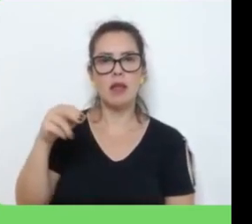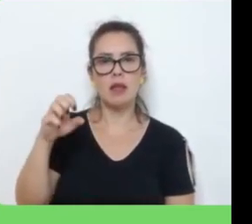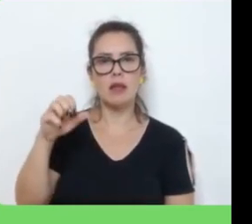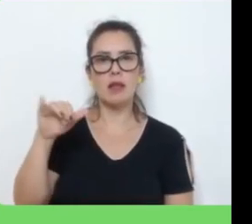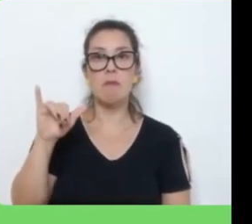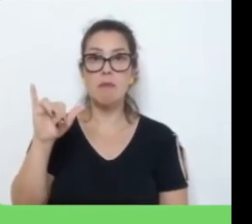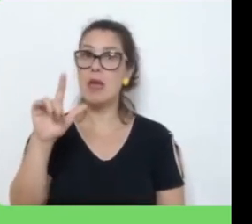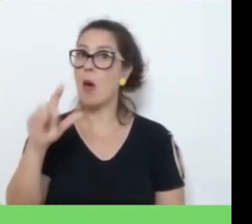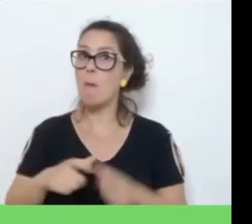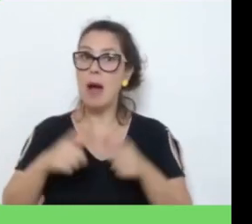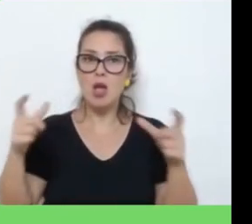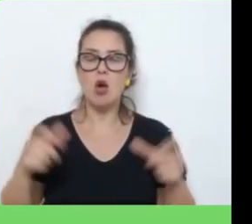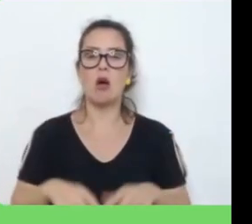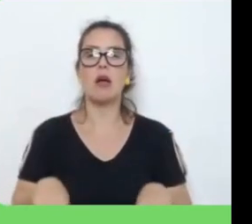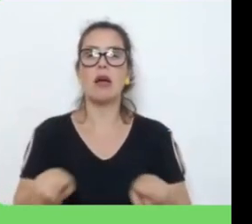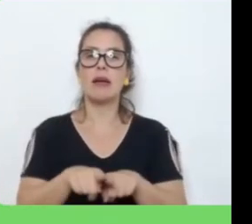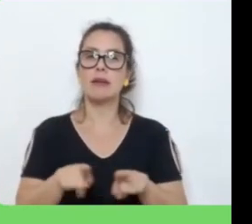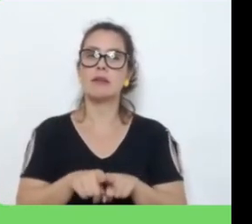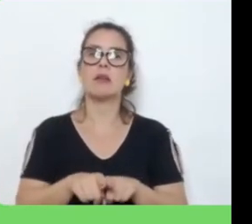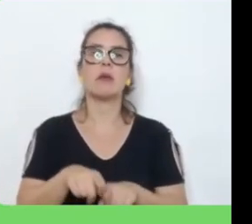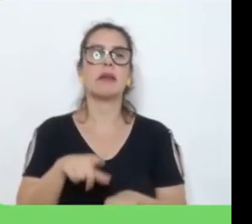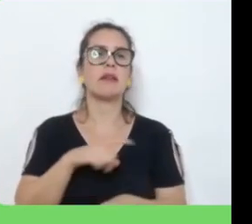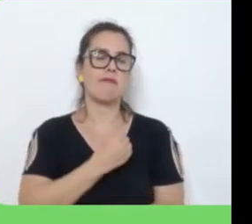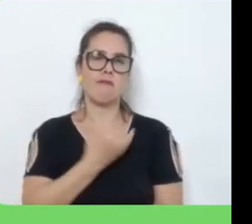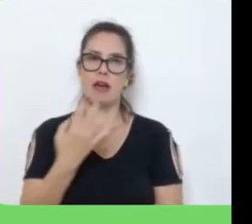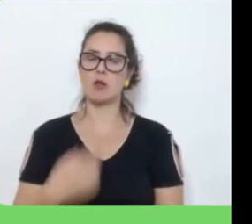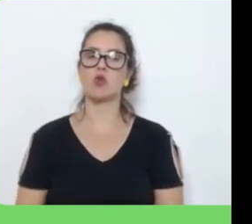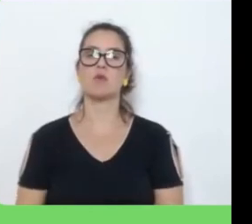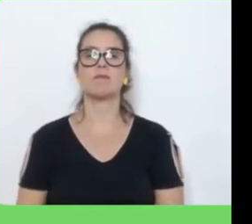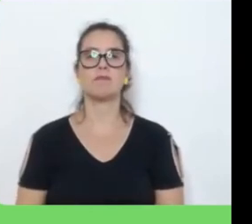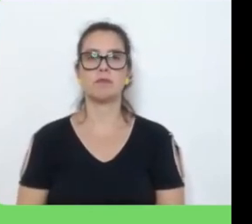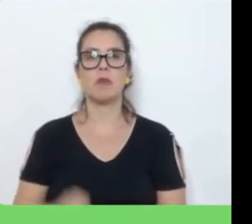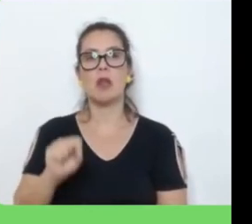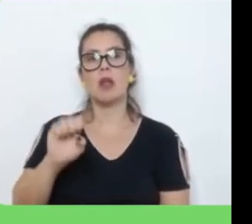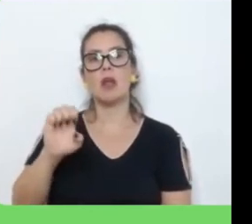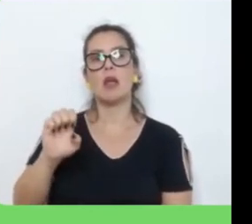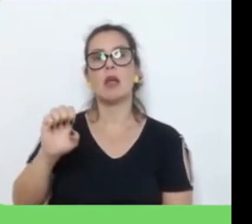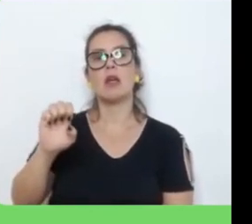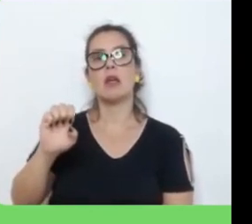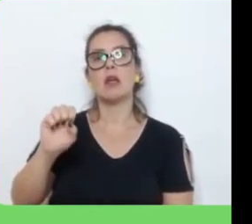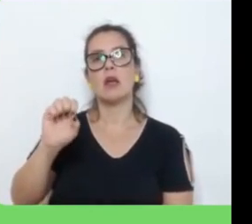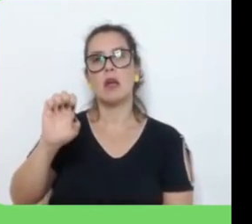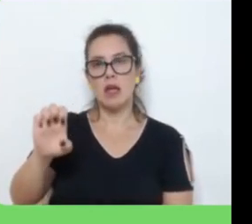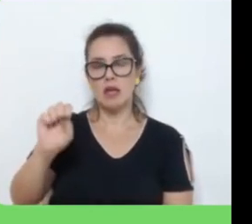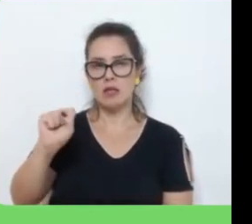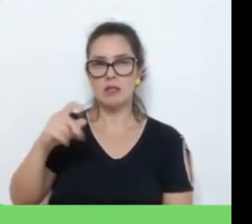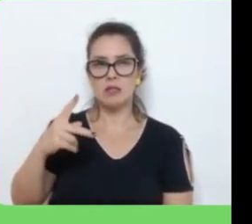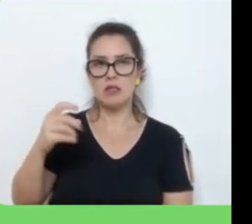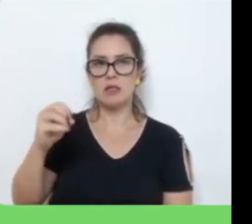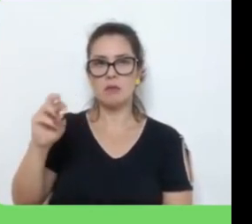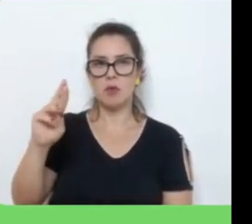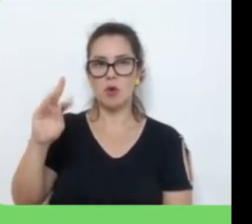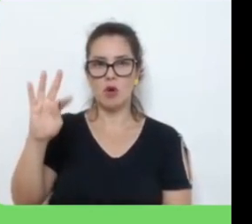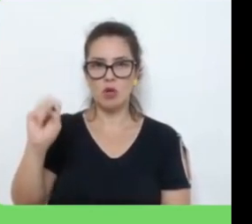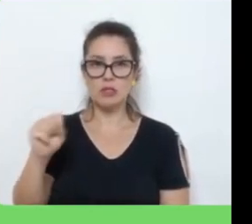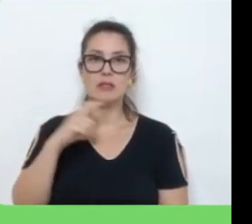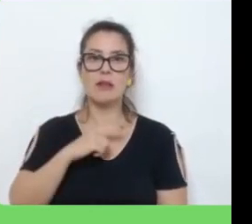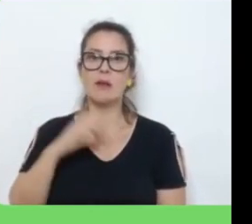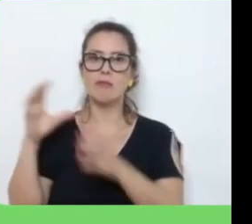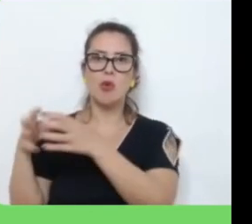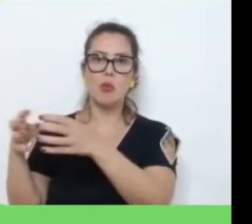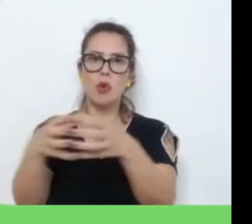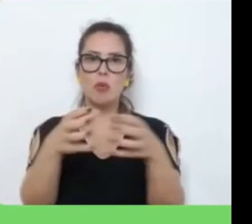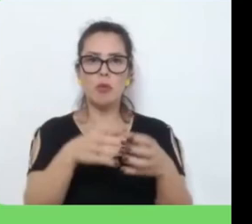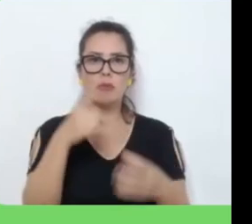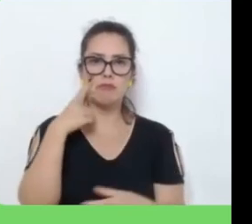Mas eu sou suspeito de falar desse esse canal meio chato eh esports nós temos aqui as equipes a laud a peng Game a intz Red